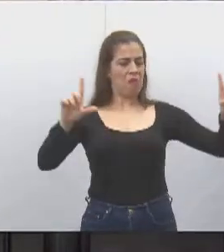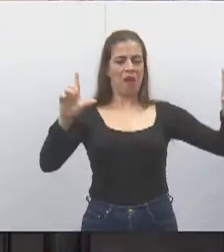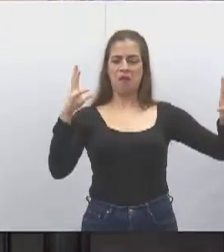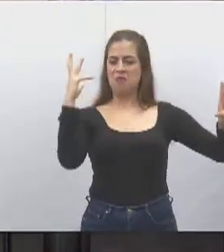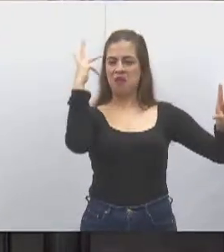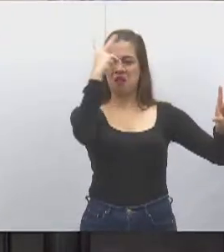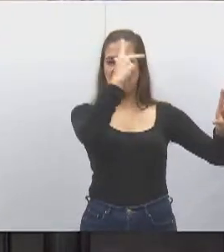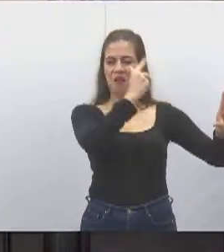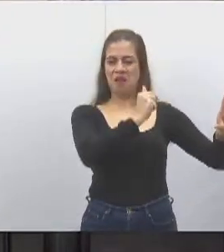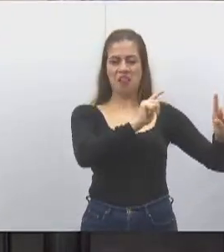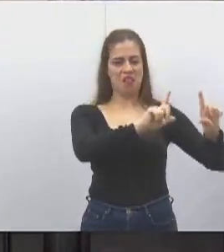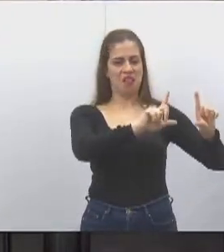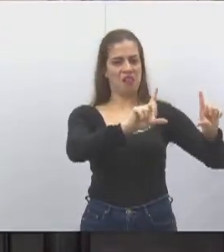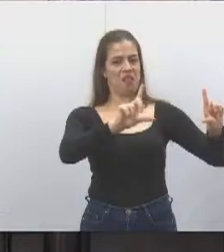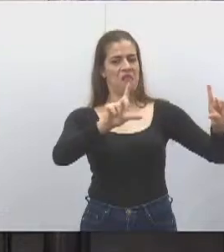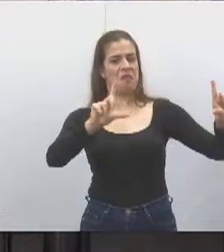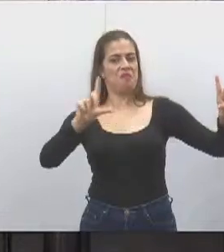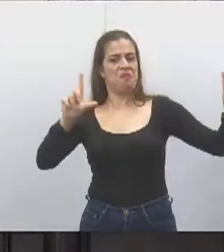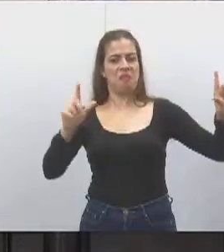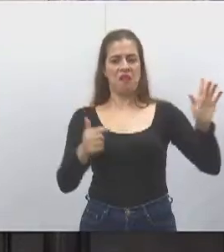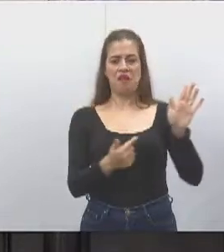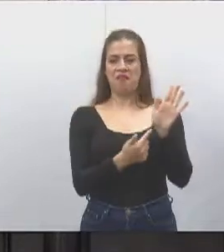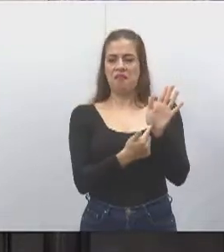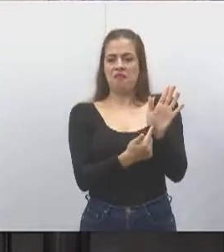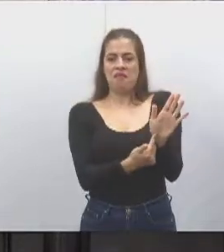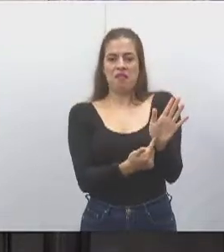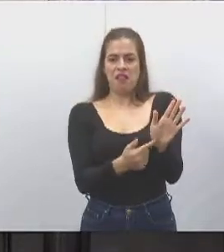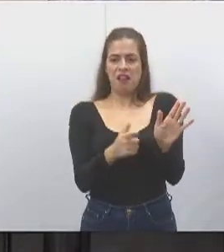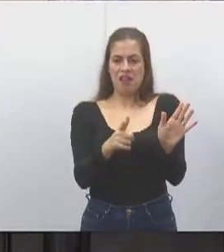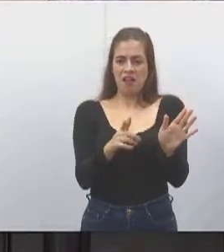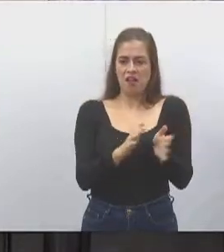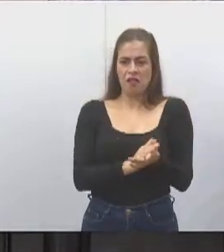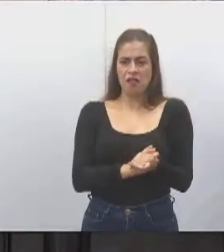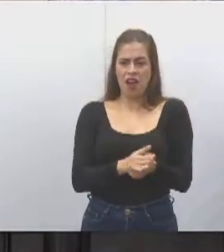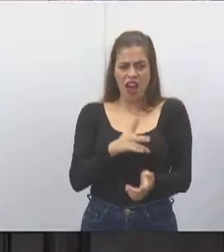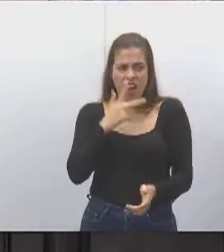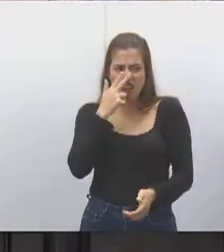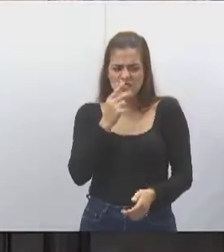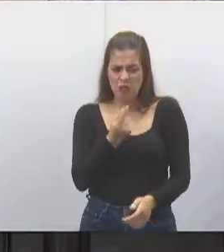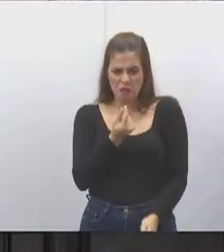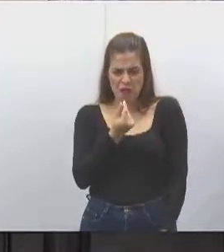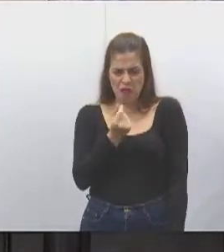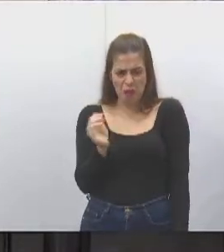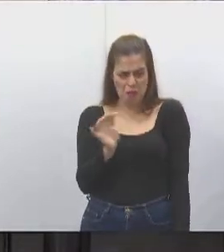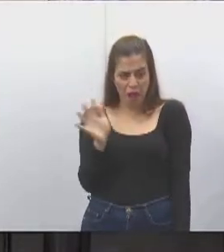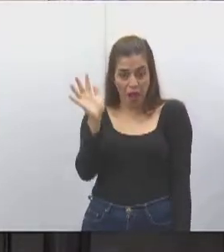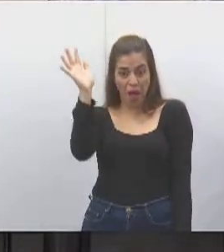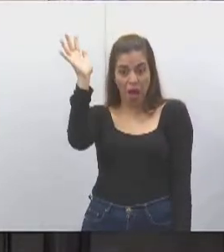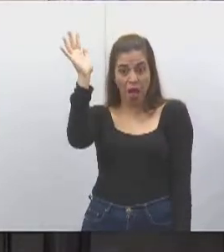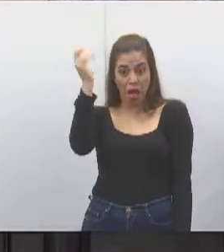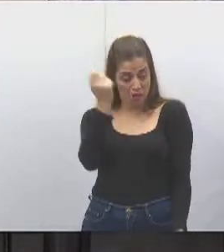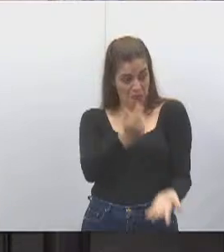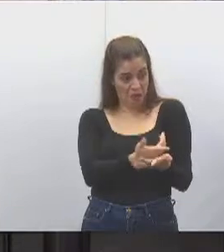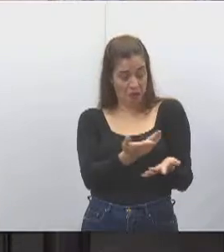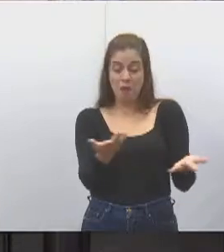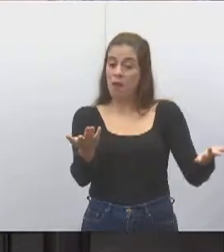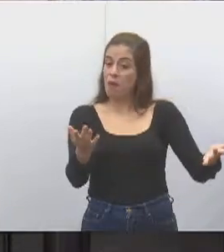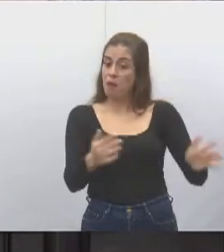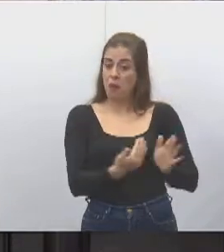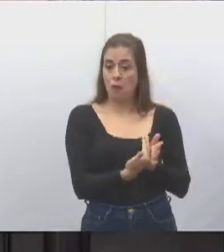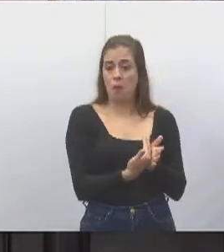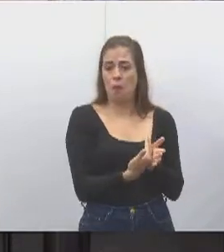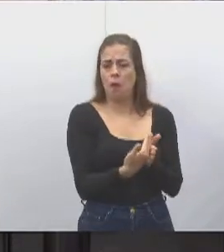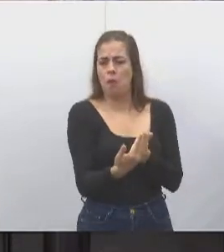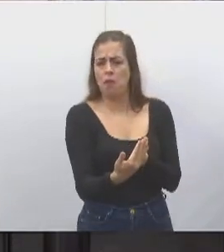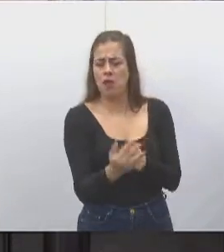bonitona ali, bem no motel Monte Alegre ali. Uma placa, acho que gostou a fortuna aquela placa. Aí colocou lá, início